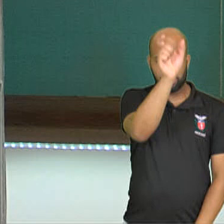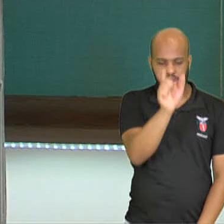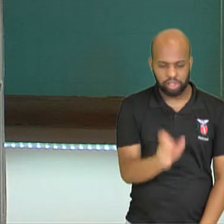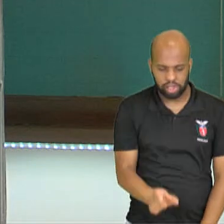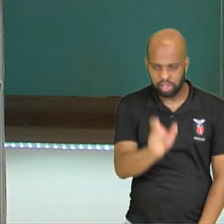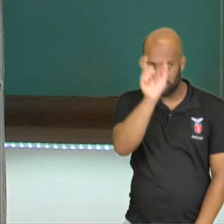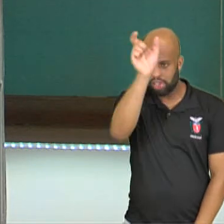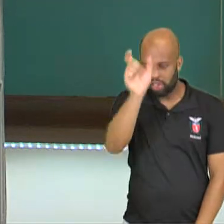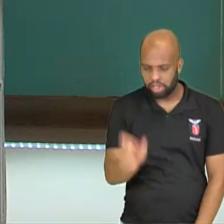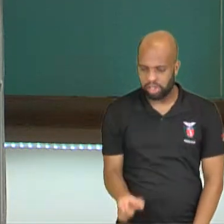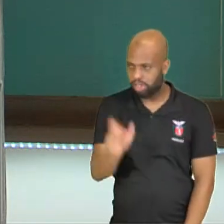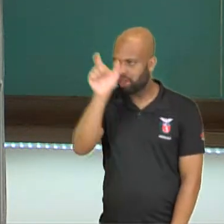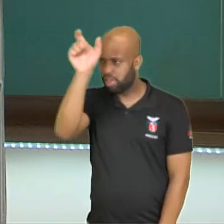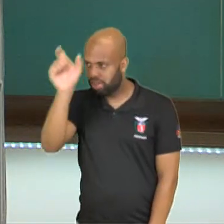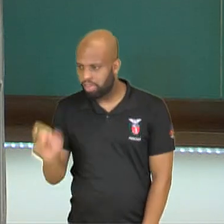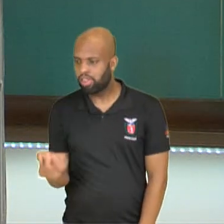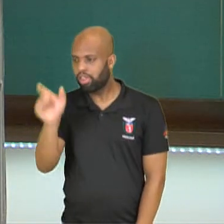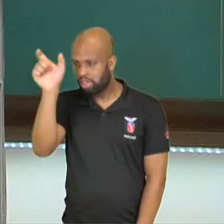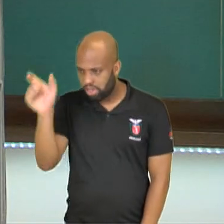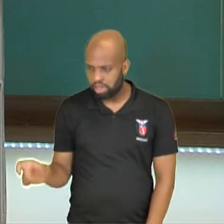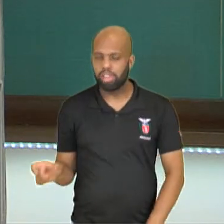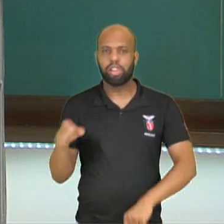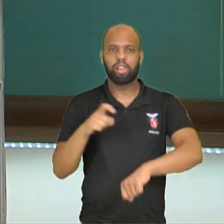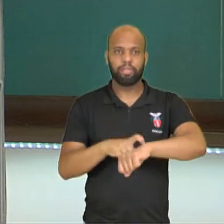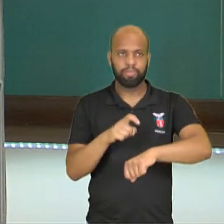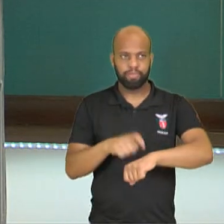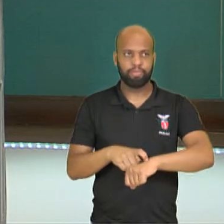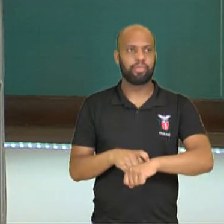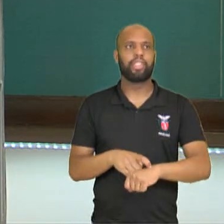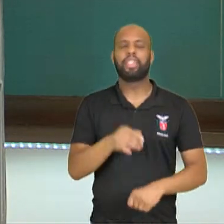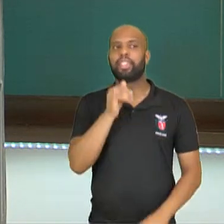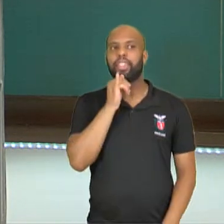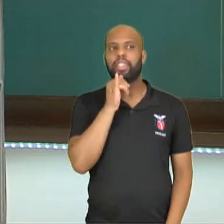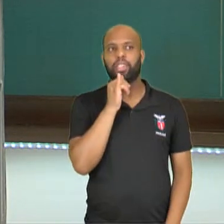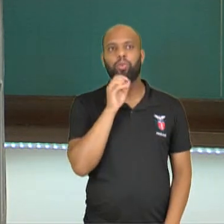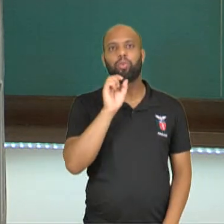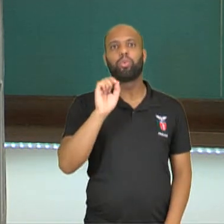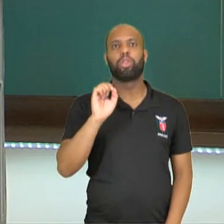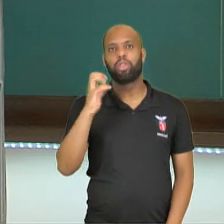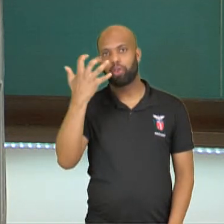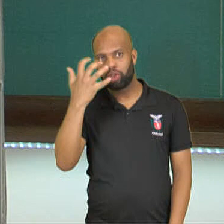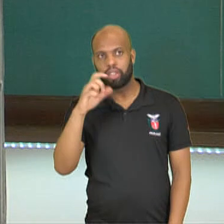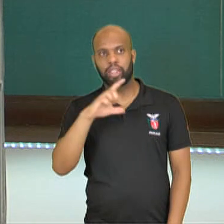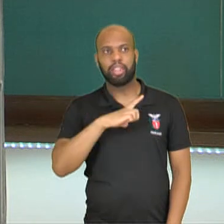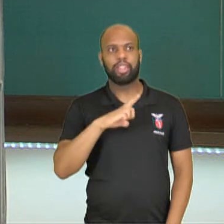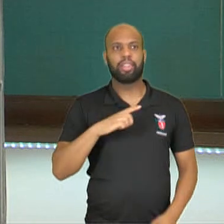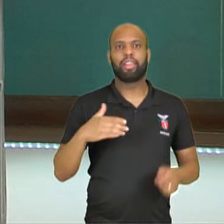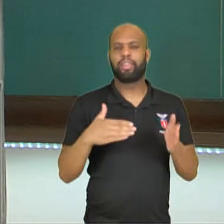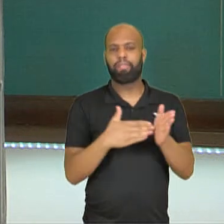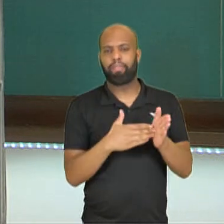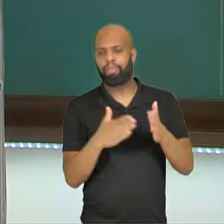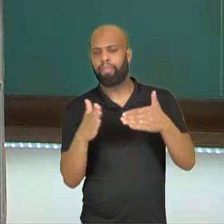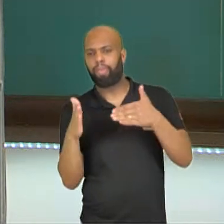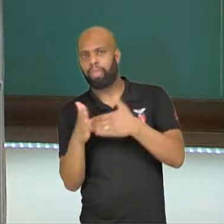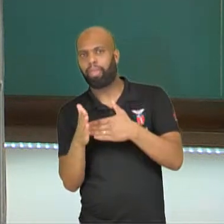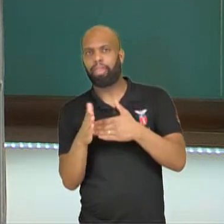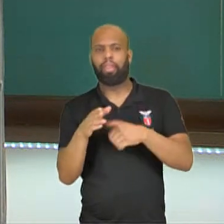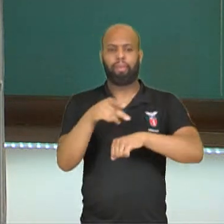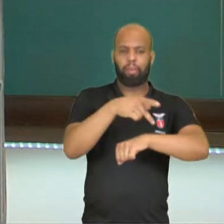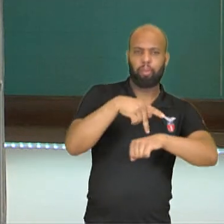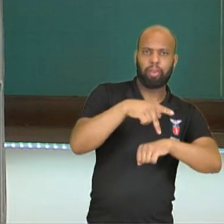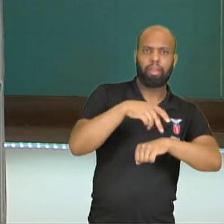essas linhas das faixas dos fusos horários, elas não respeitam os limites de estados, países